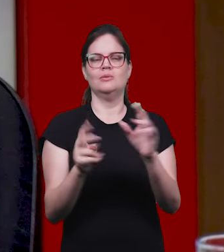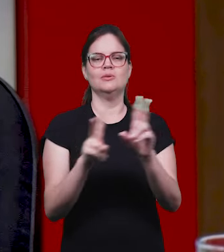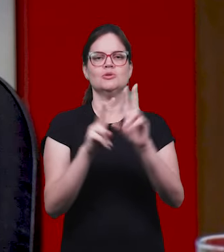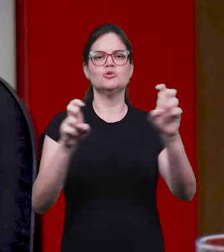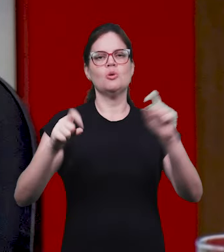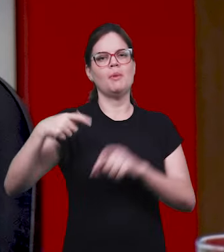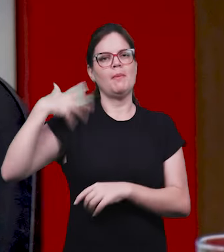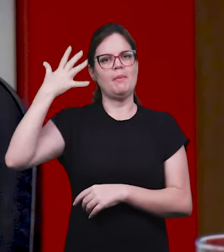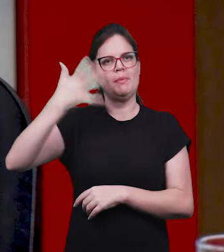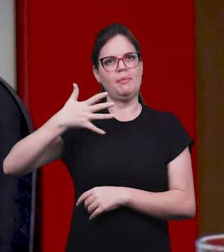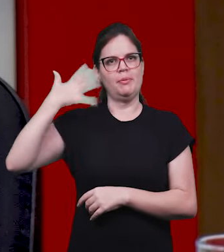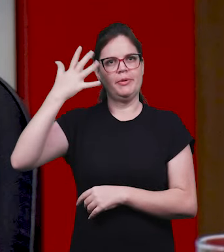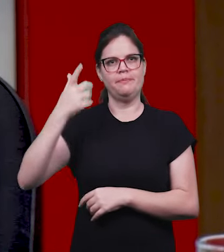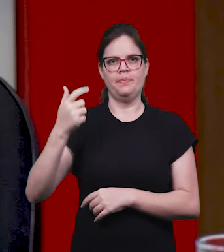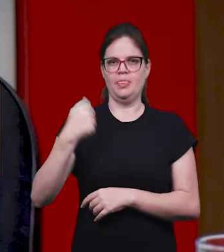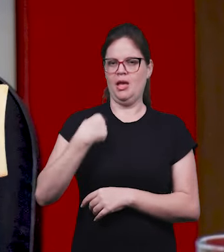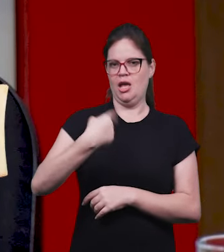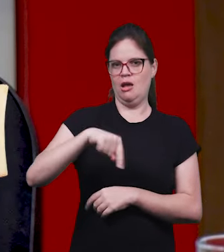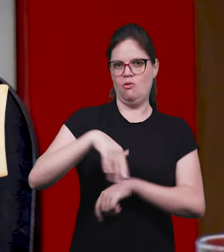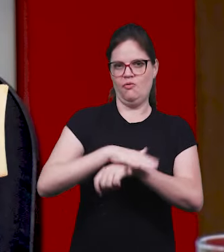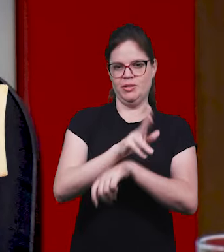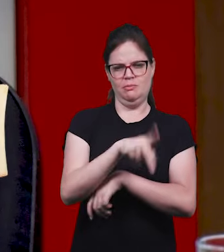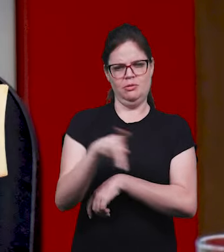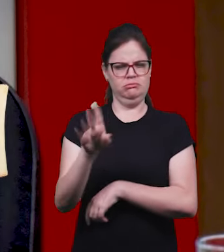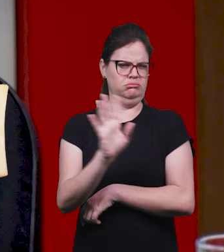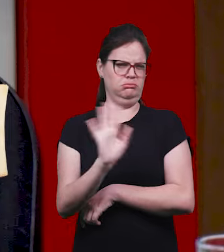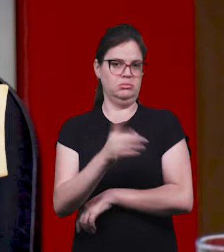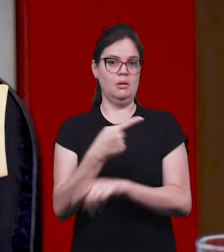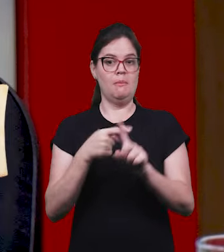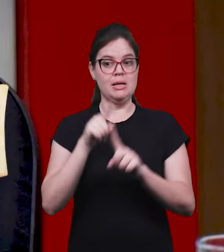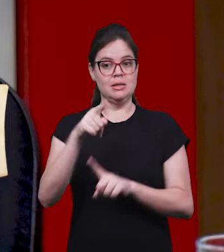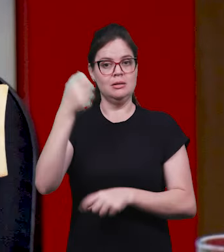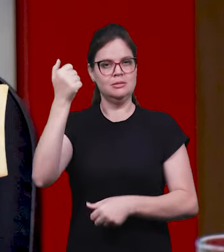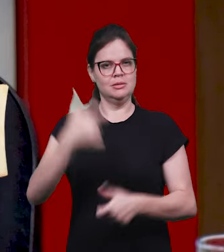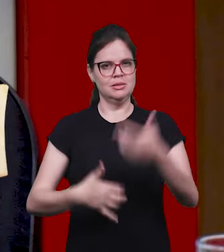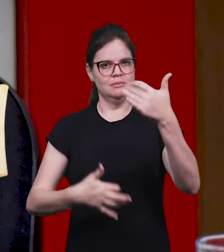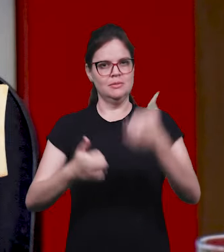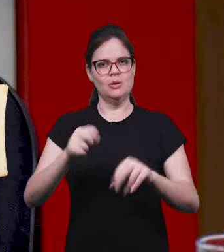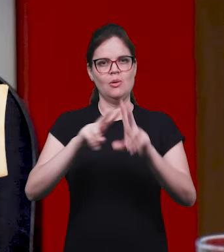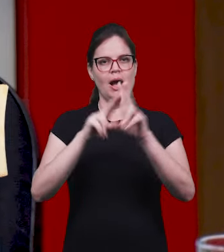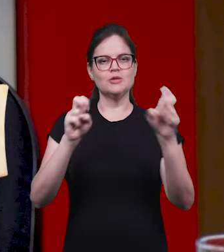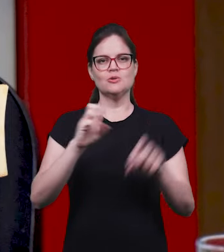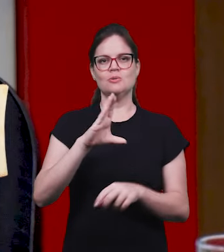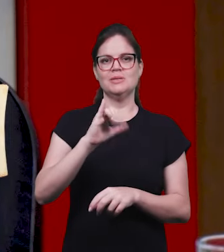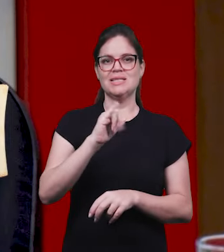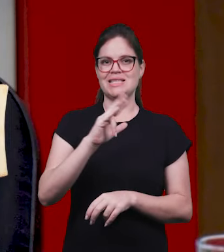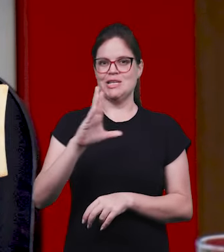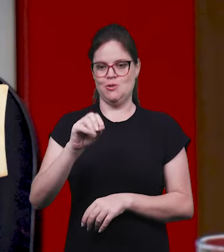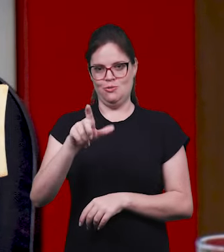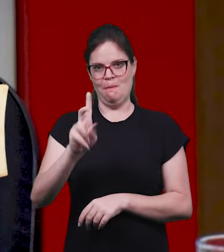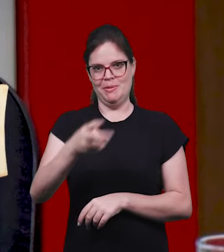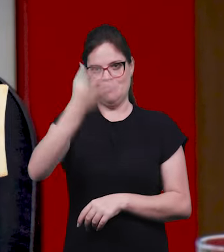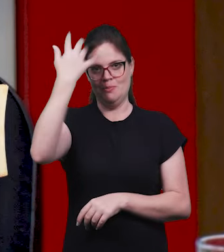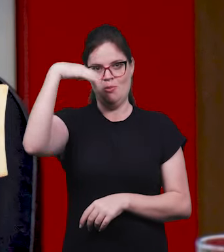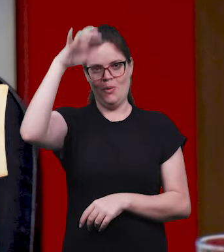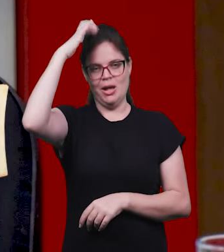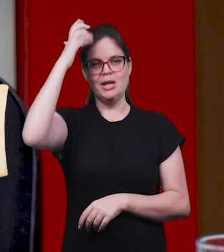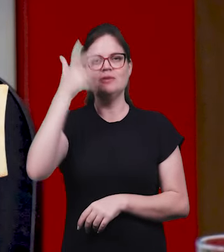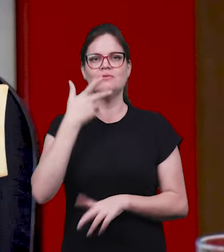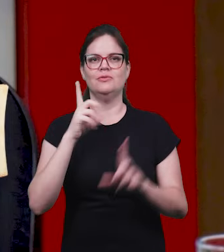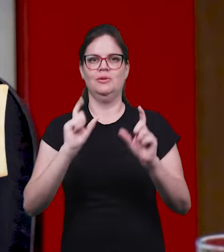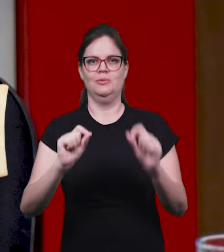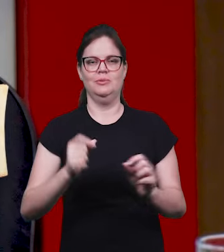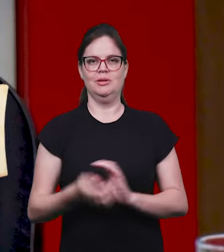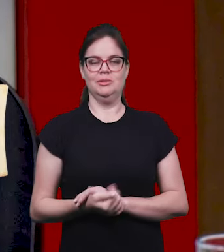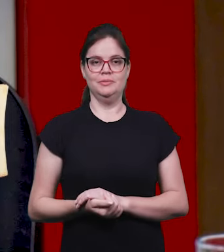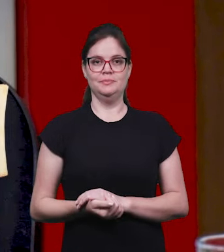palestra, e eu nem fui conversar com o professor, mas ele falou sobre o Ciro uma coisa muito interessante. Ele disse que